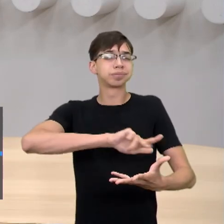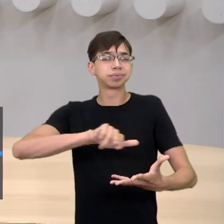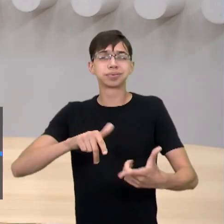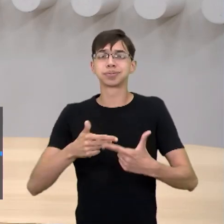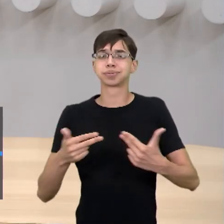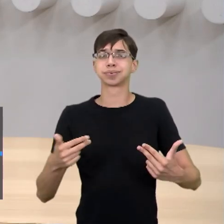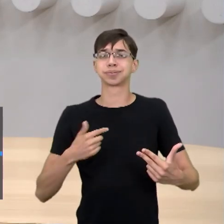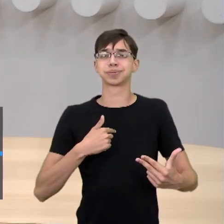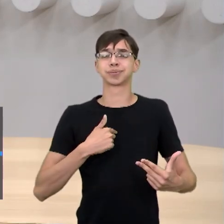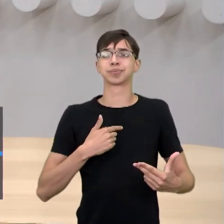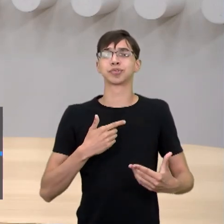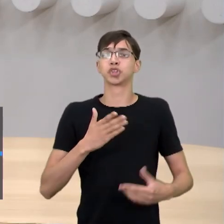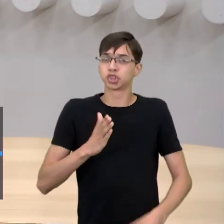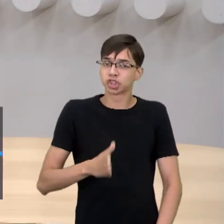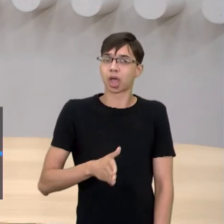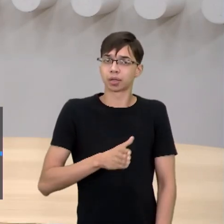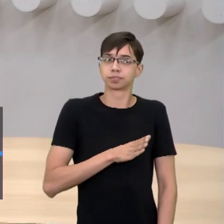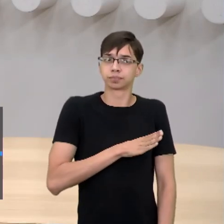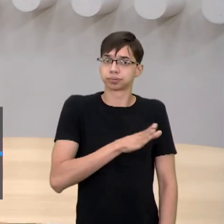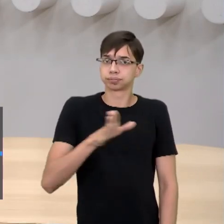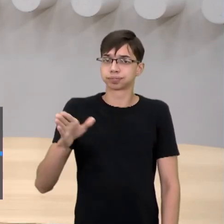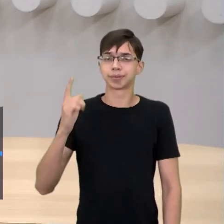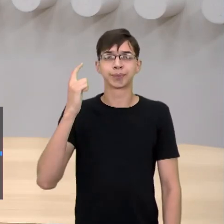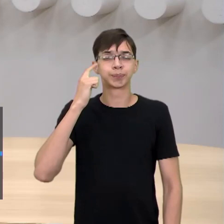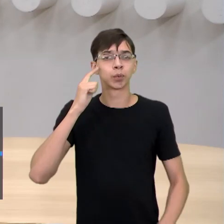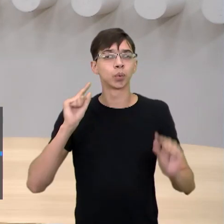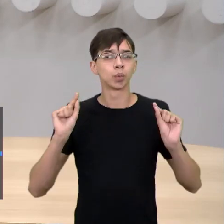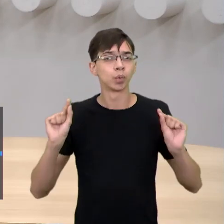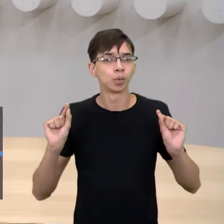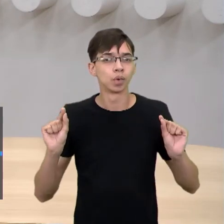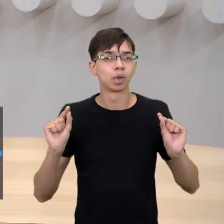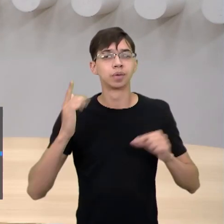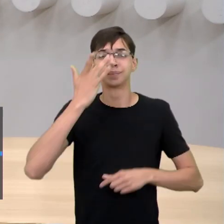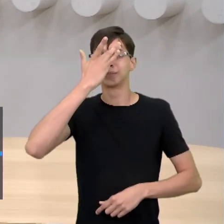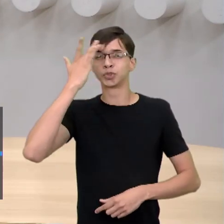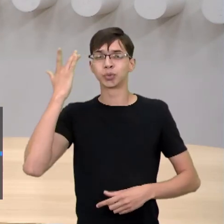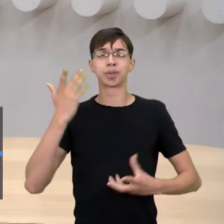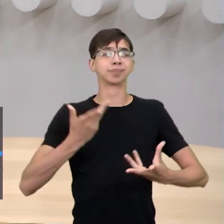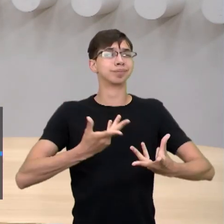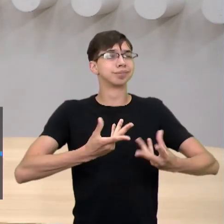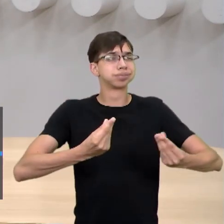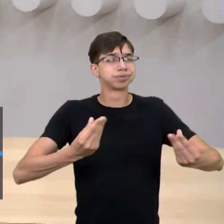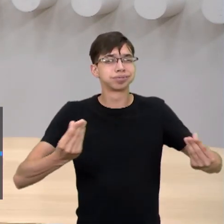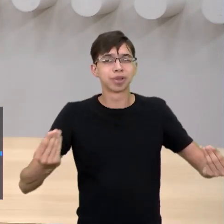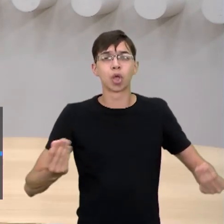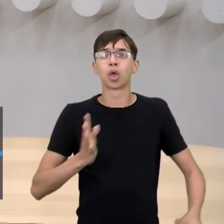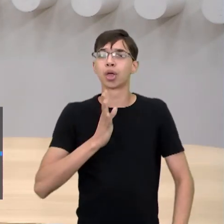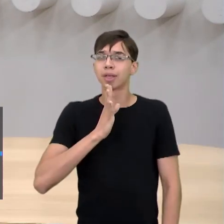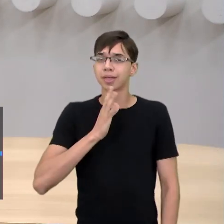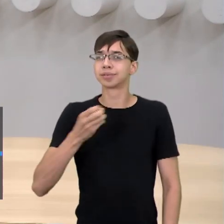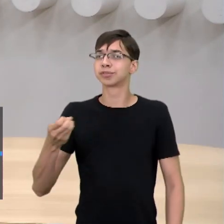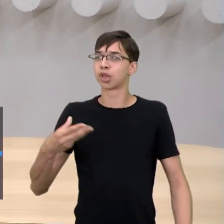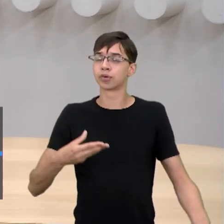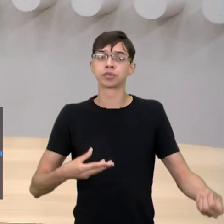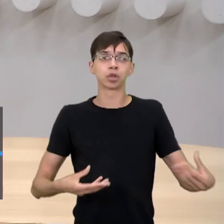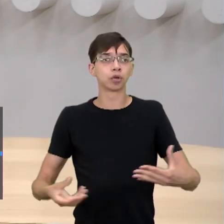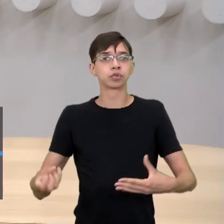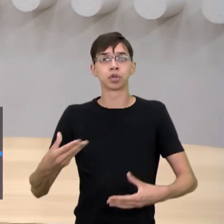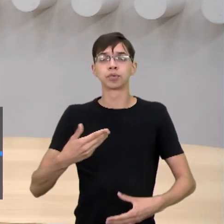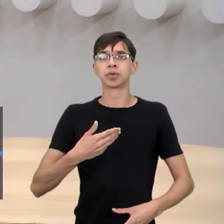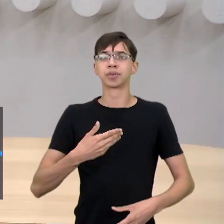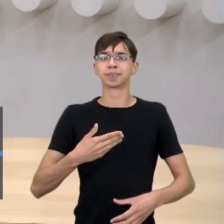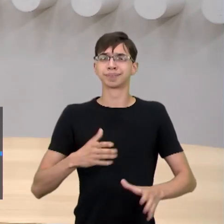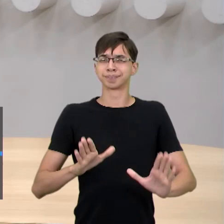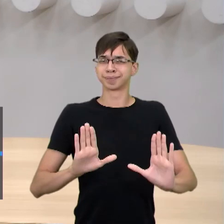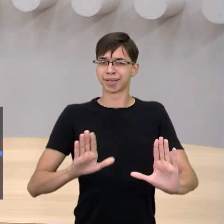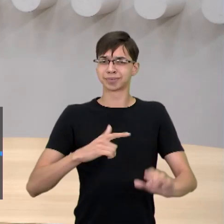ilógico a gente pensar que eu vou conhecer tanta gente, tanta coisa nova, e que isso não vai causar uma mudança em mim. E uma